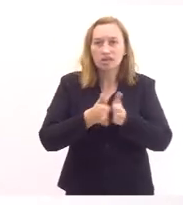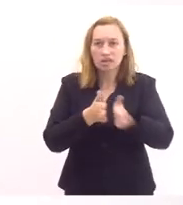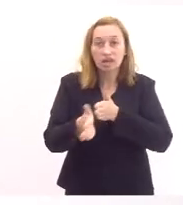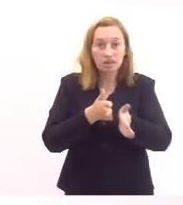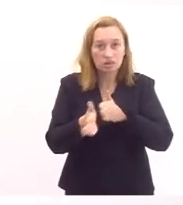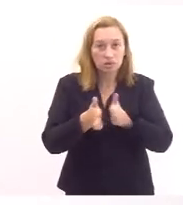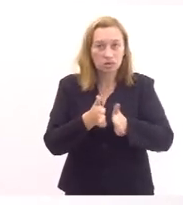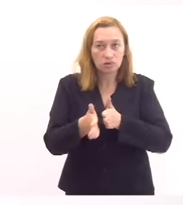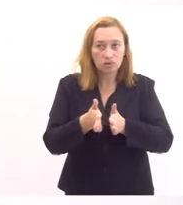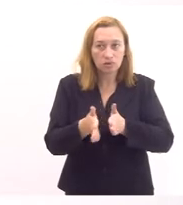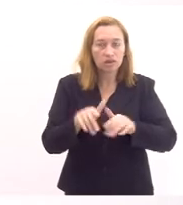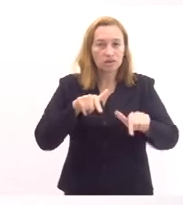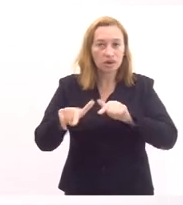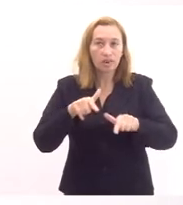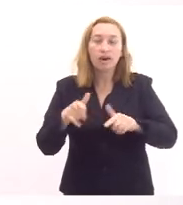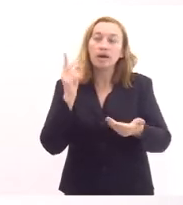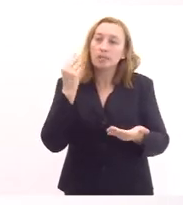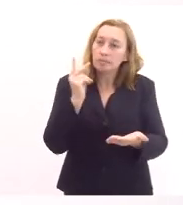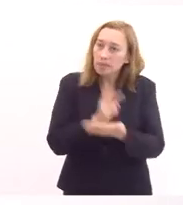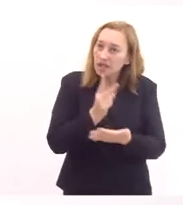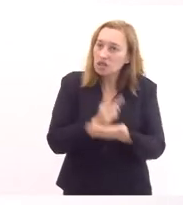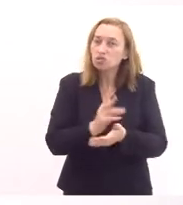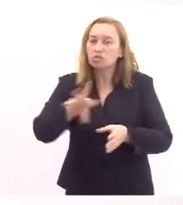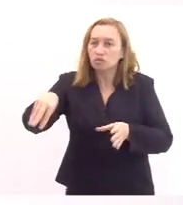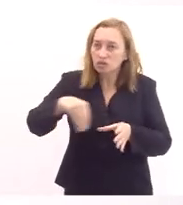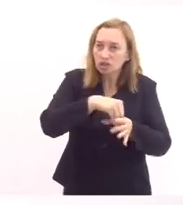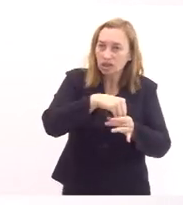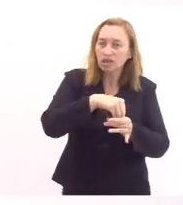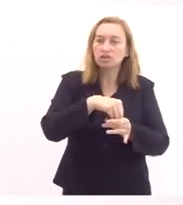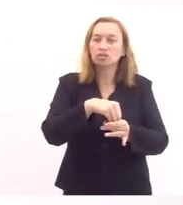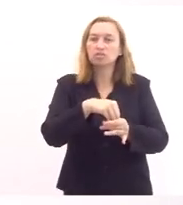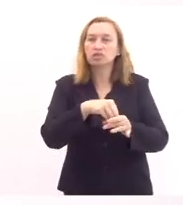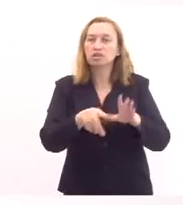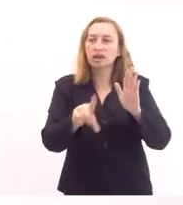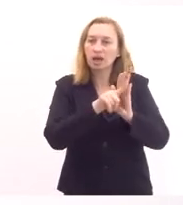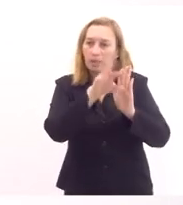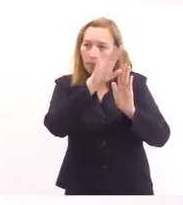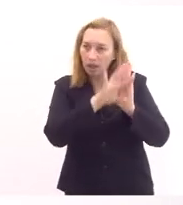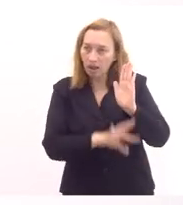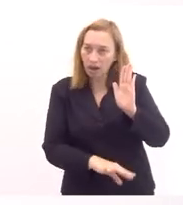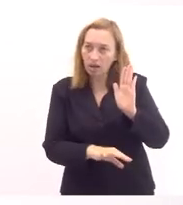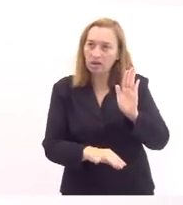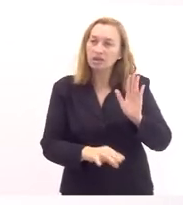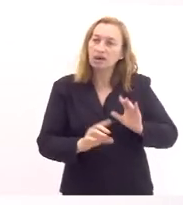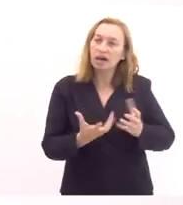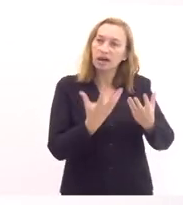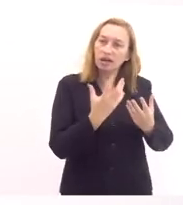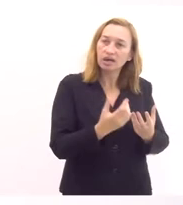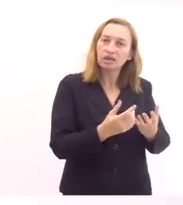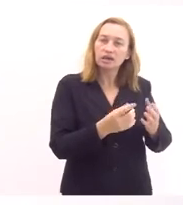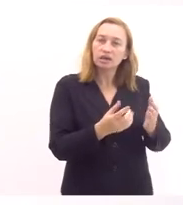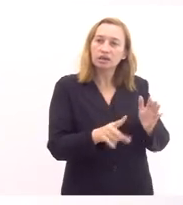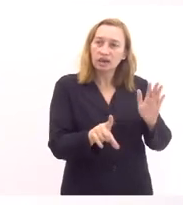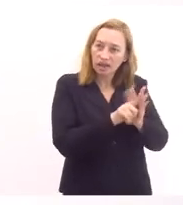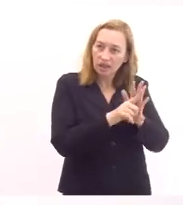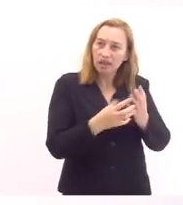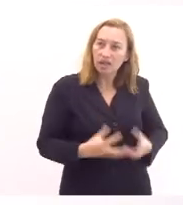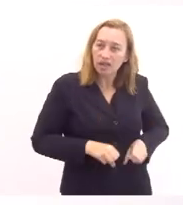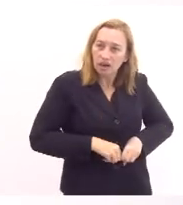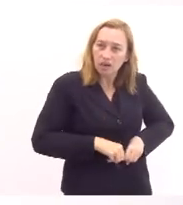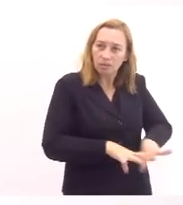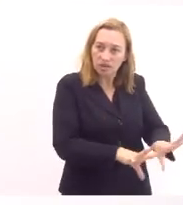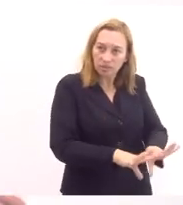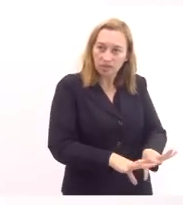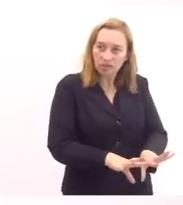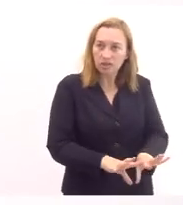a esse serviço mesmo quando dentro dos pré-requisitos para o abortamento legal E aí acabam acabam fugindo para o